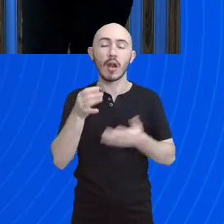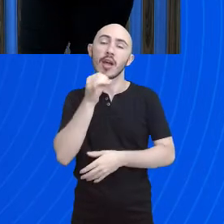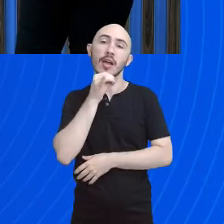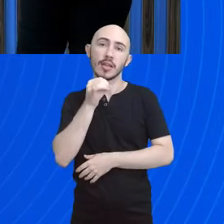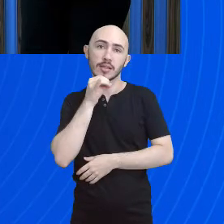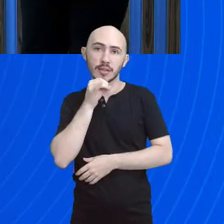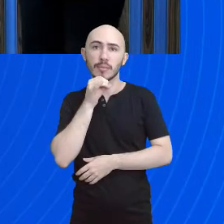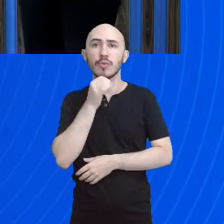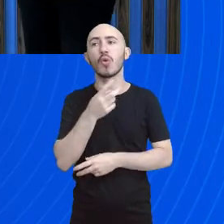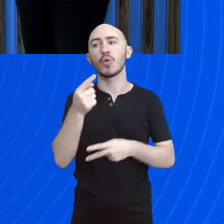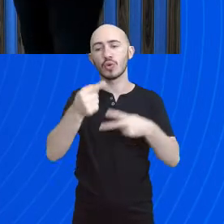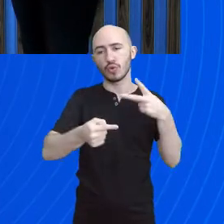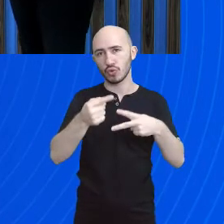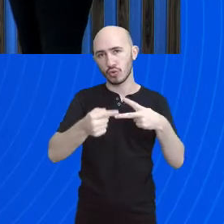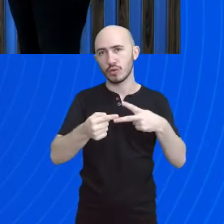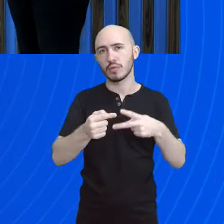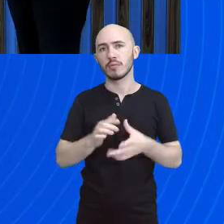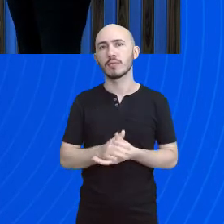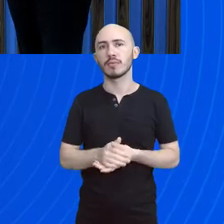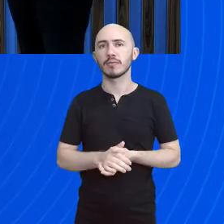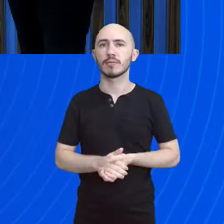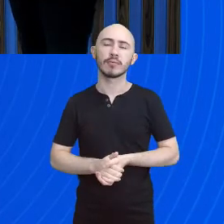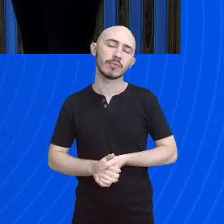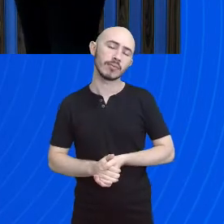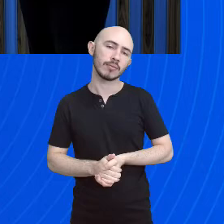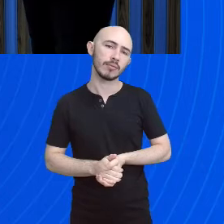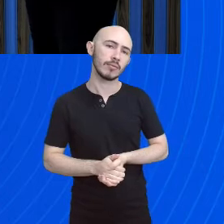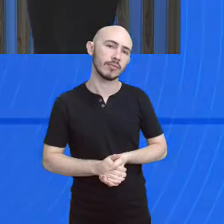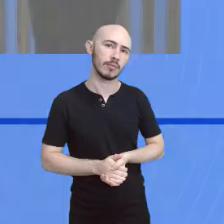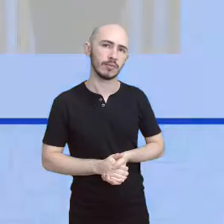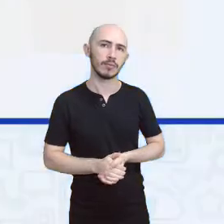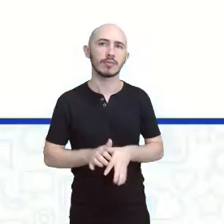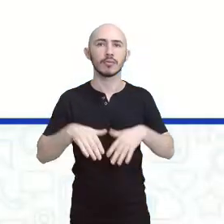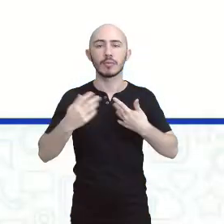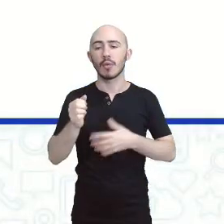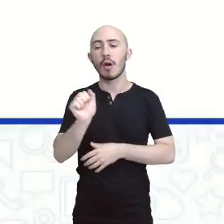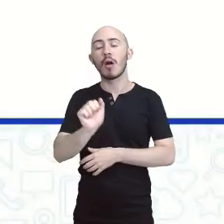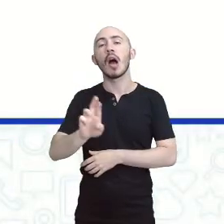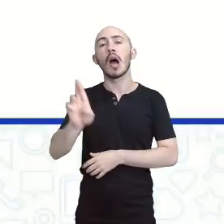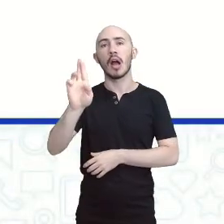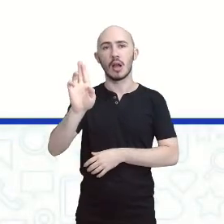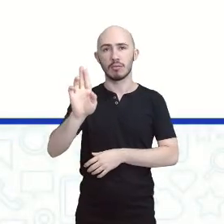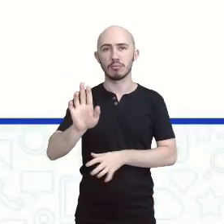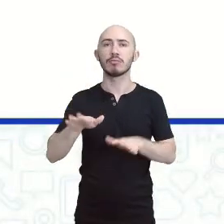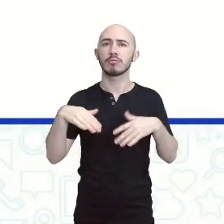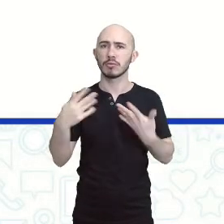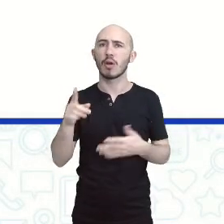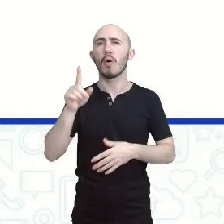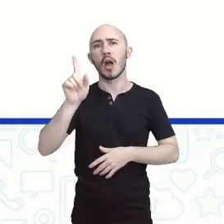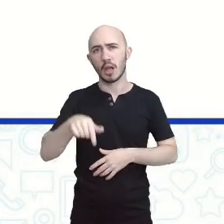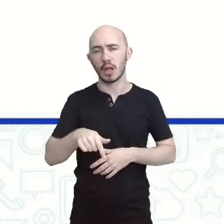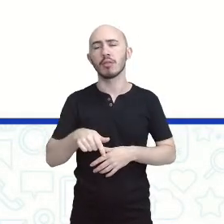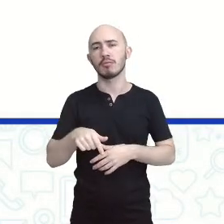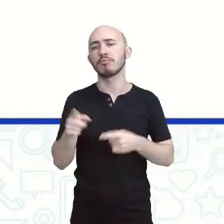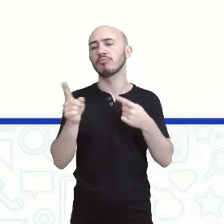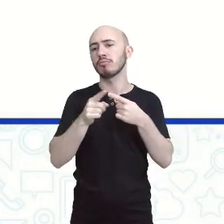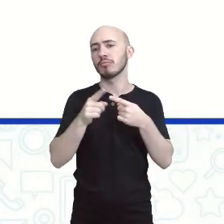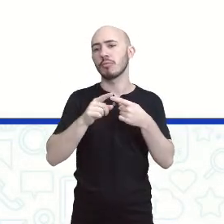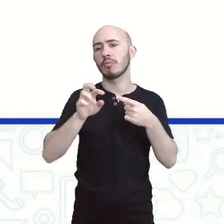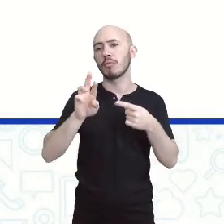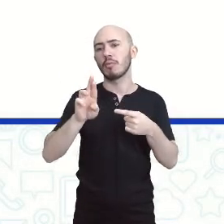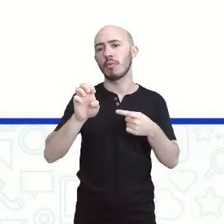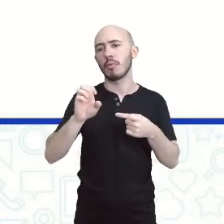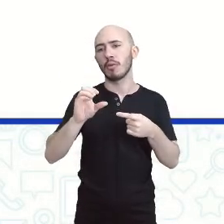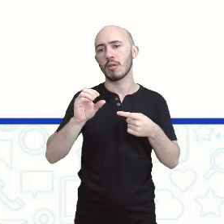recursos e processos na natureza. O ar, por exemplo, o ar é um recurso para nós,